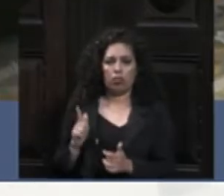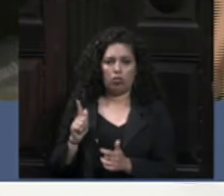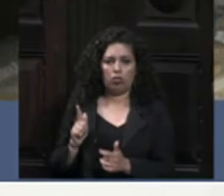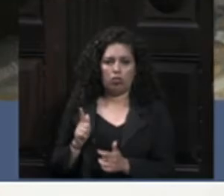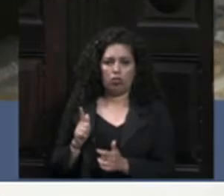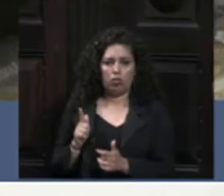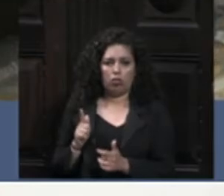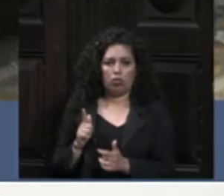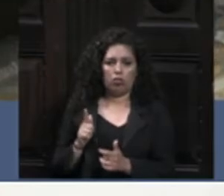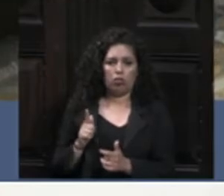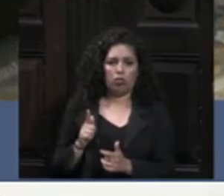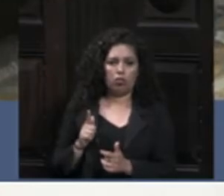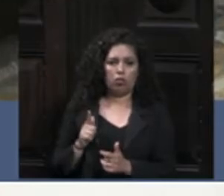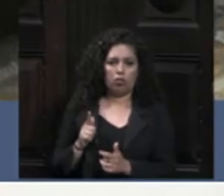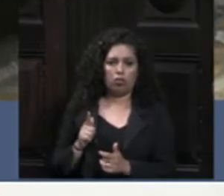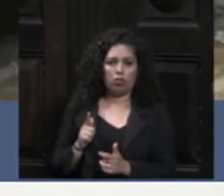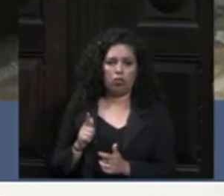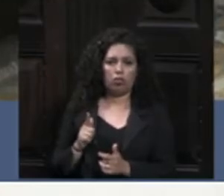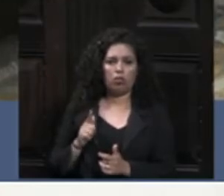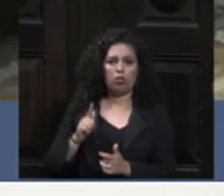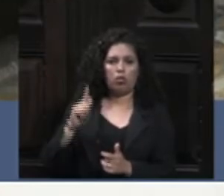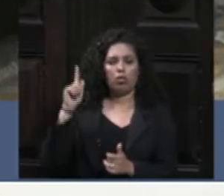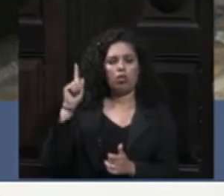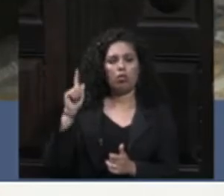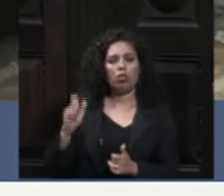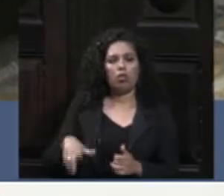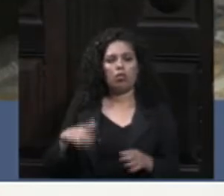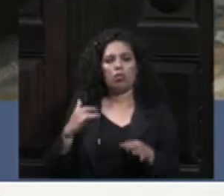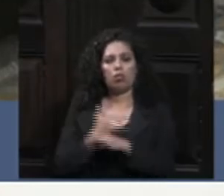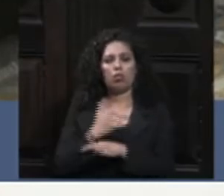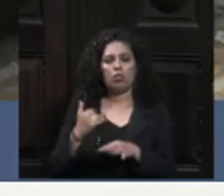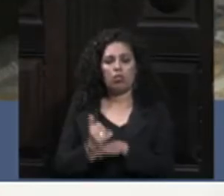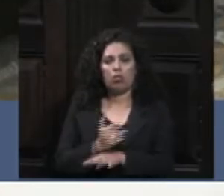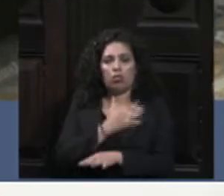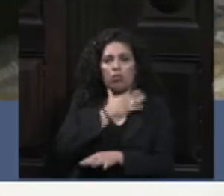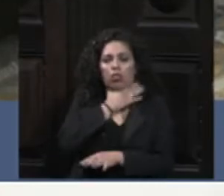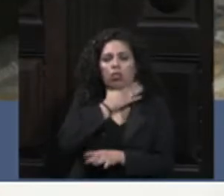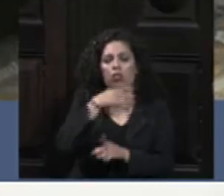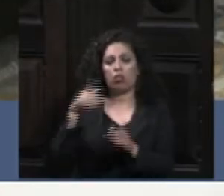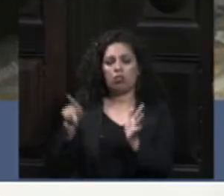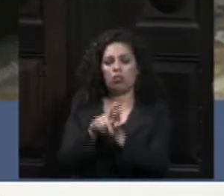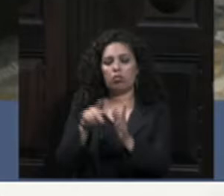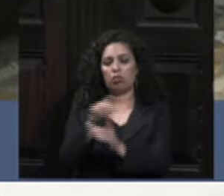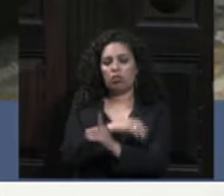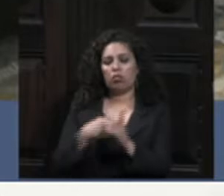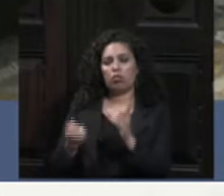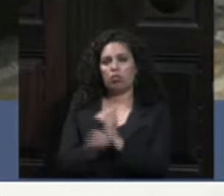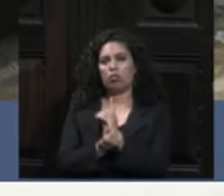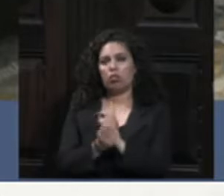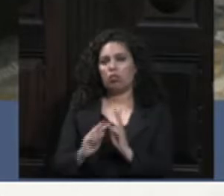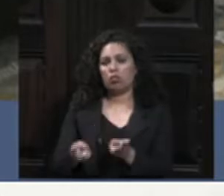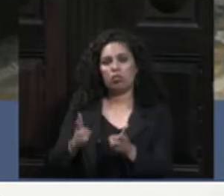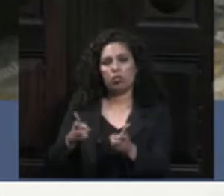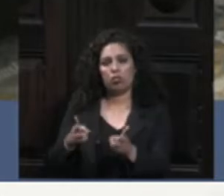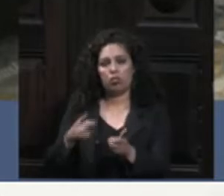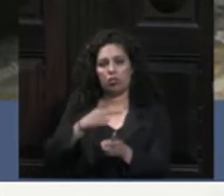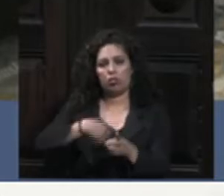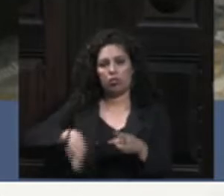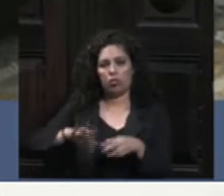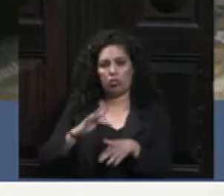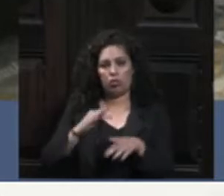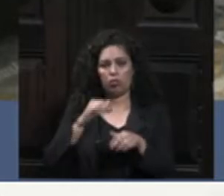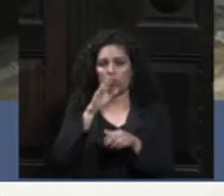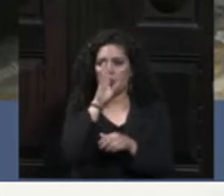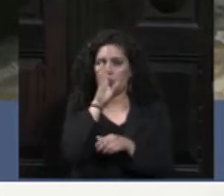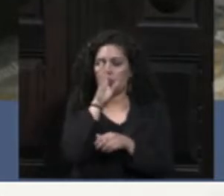da nossa região metropolitana, uma das cidades que enfrenta uma crise social que é quase permanente, e a gente não pode permanecer